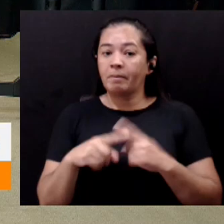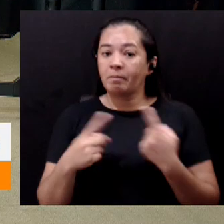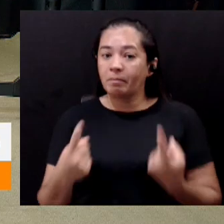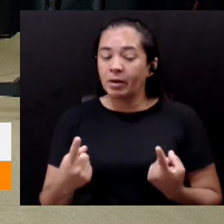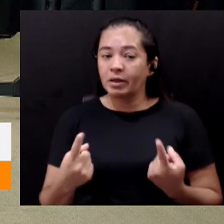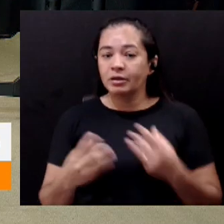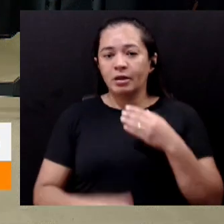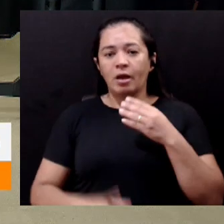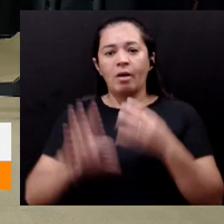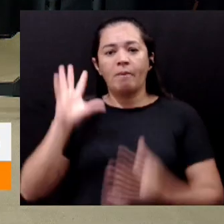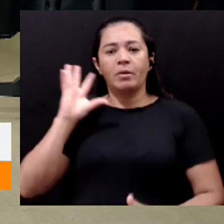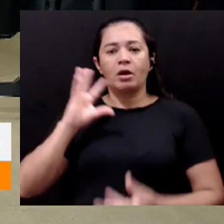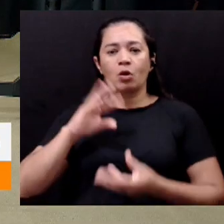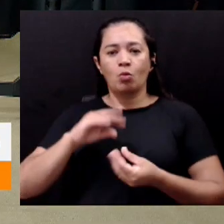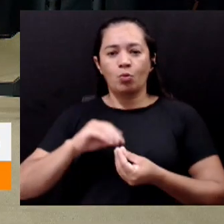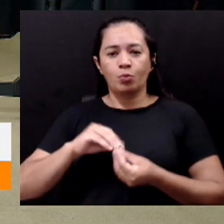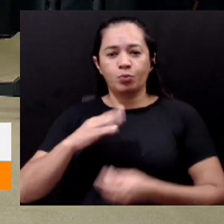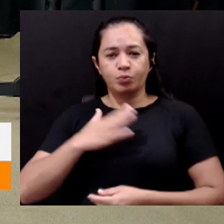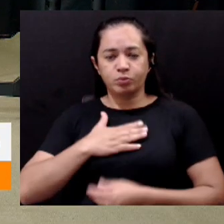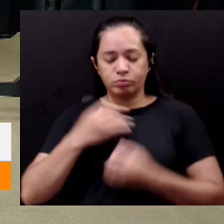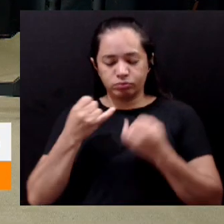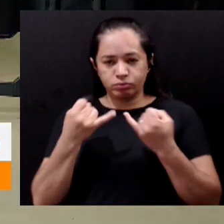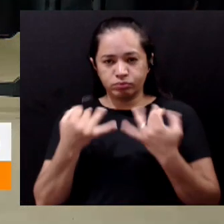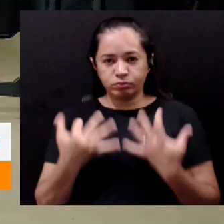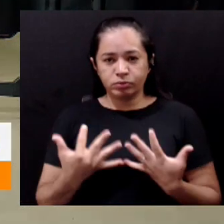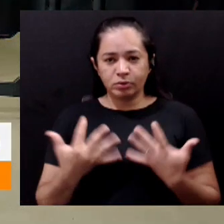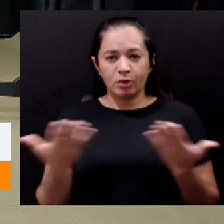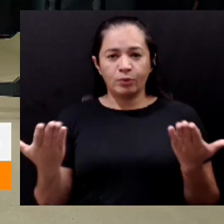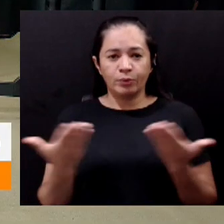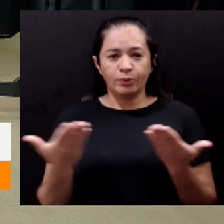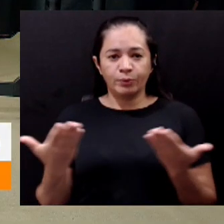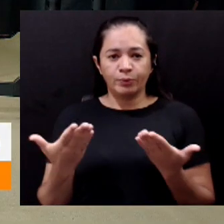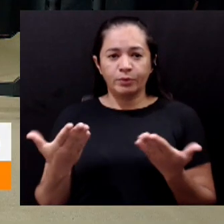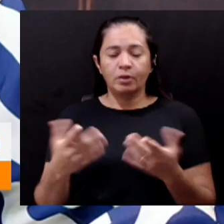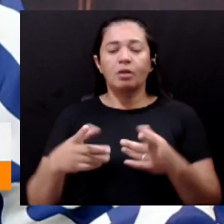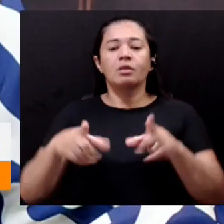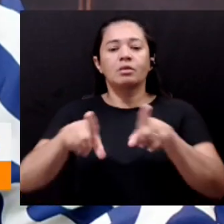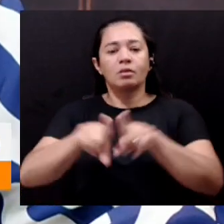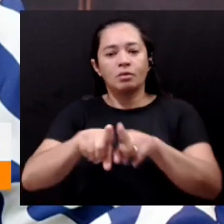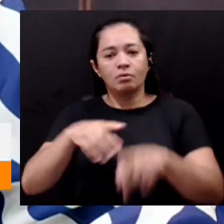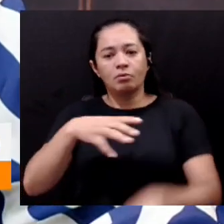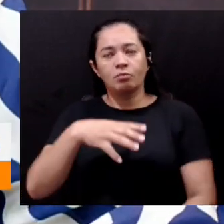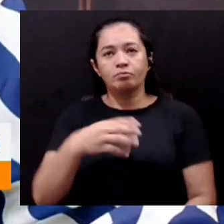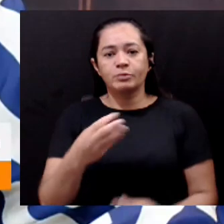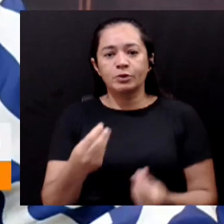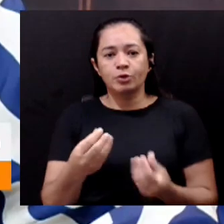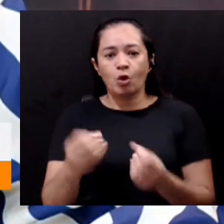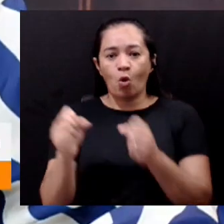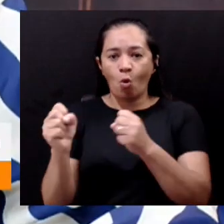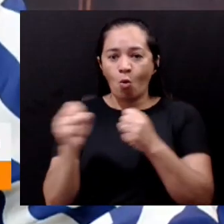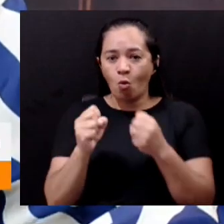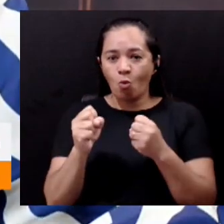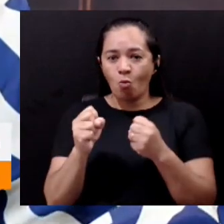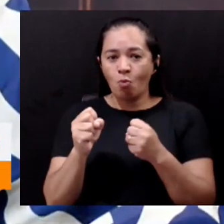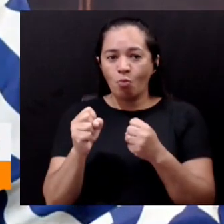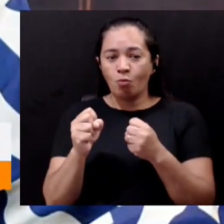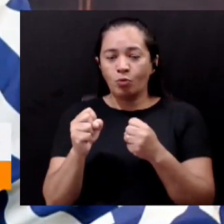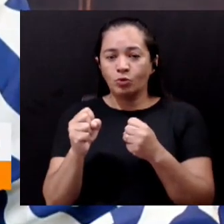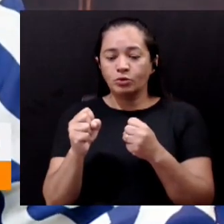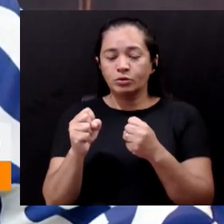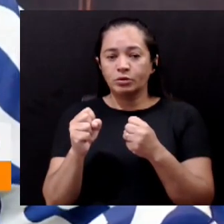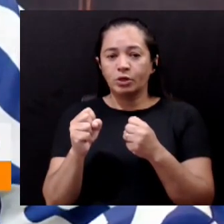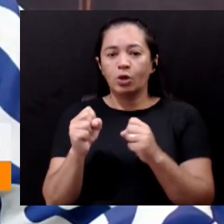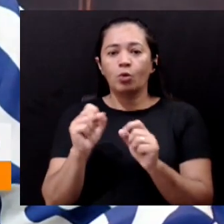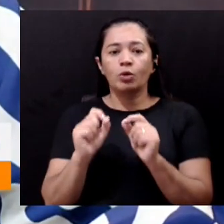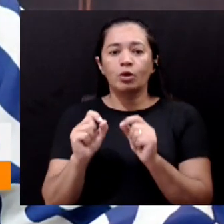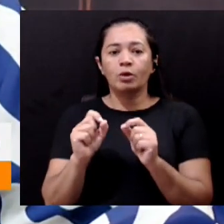a minha fala agora, da mesma forma que o poder amplifica e pode sim corromper ou